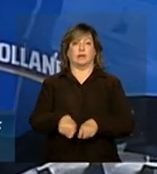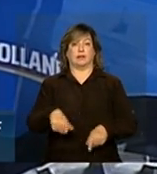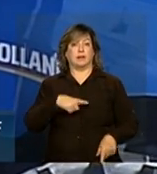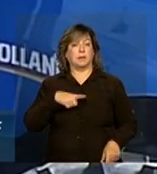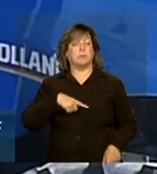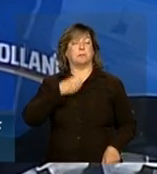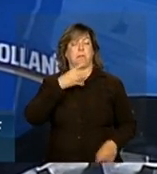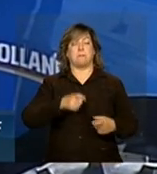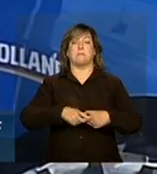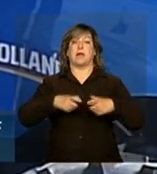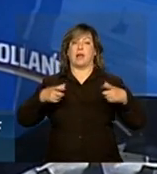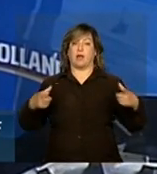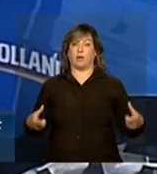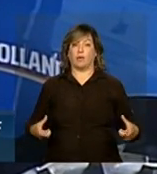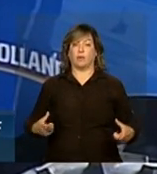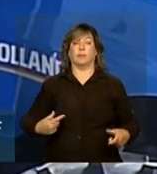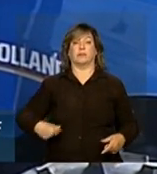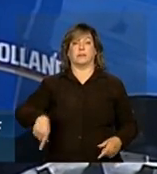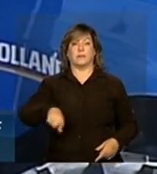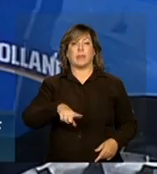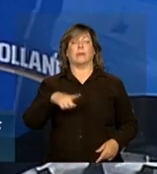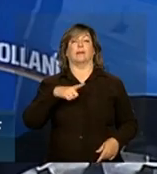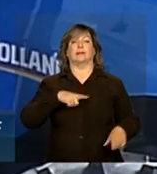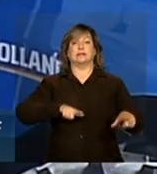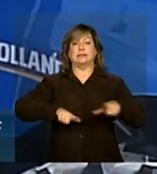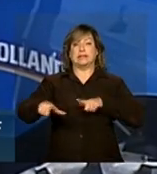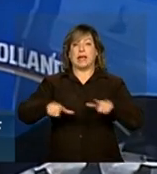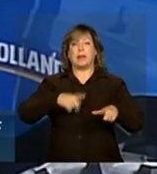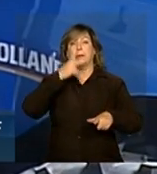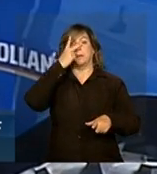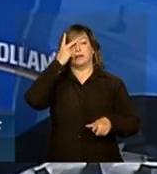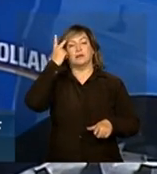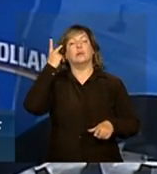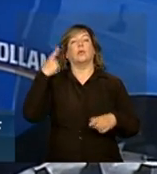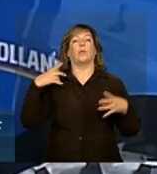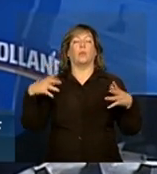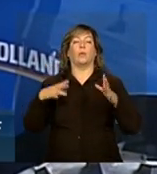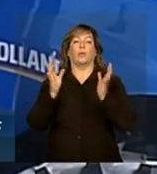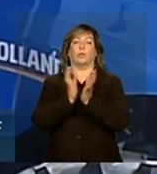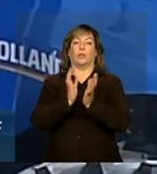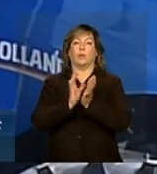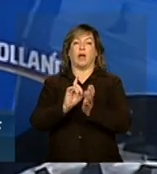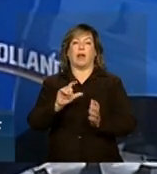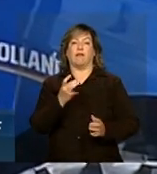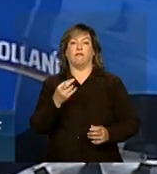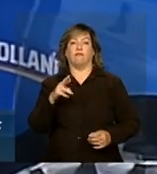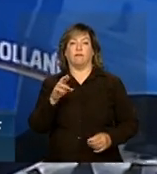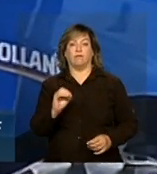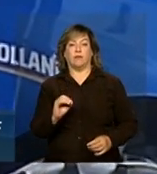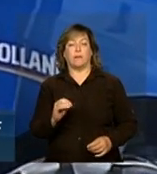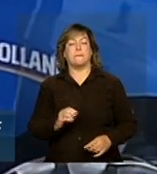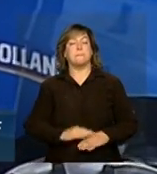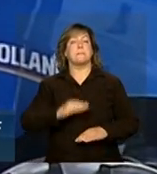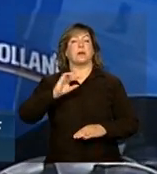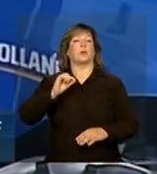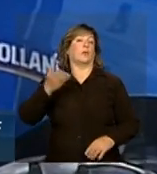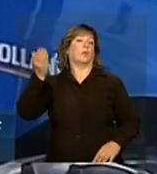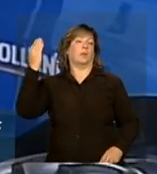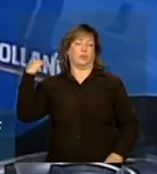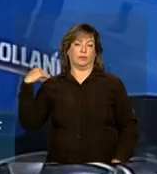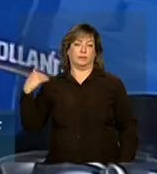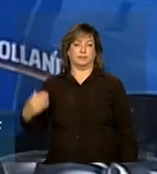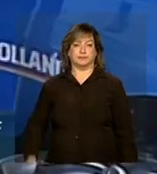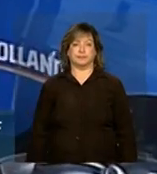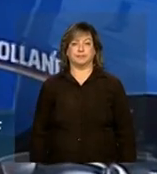sido maior as lavouras estão conseguindo produzir mais no mesmo espaço que na safra